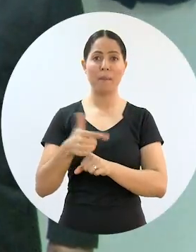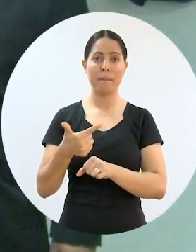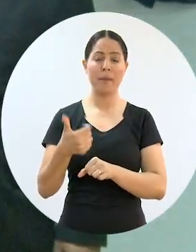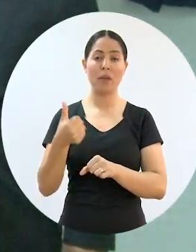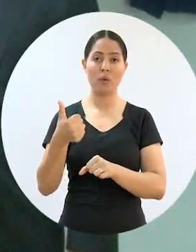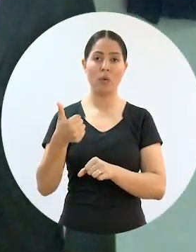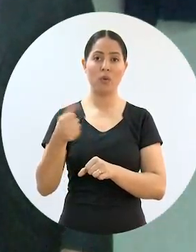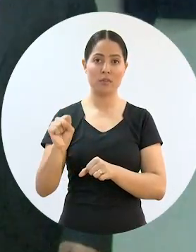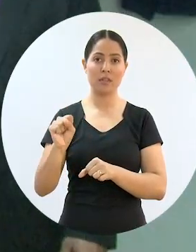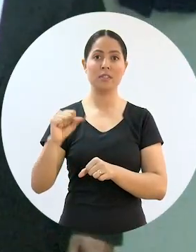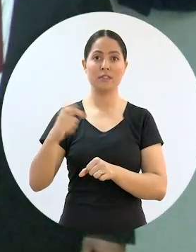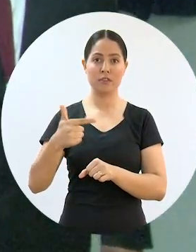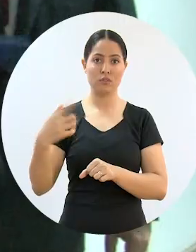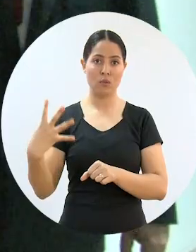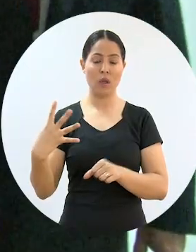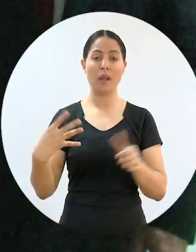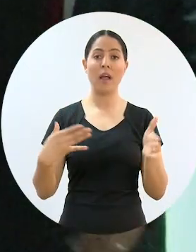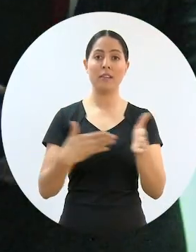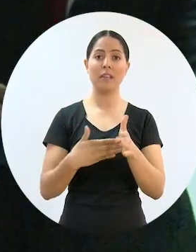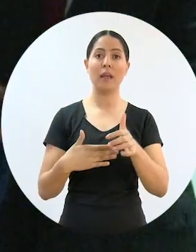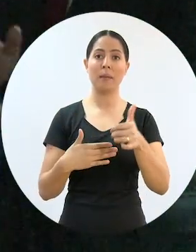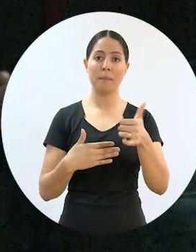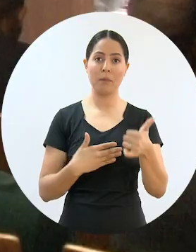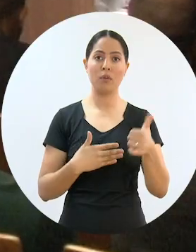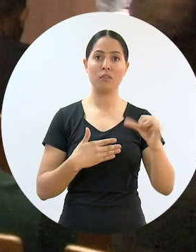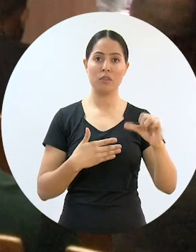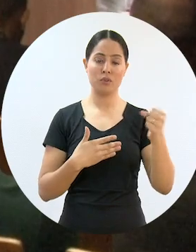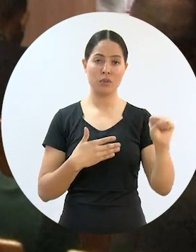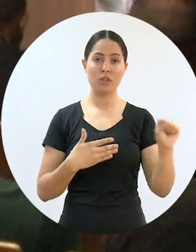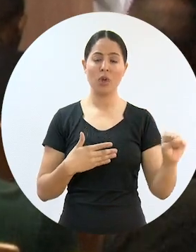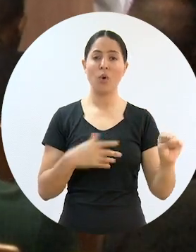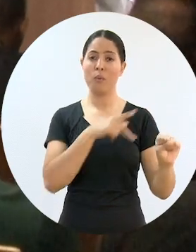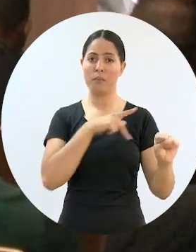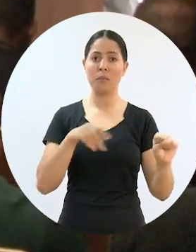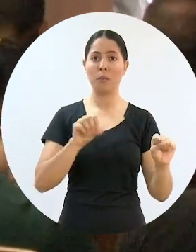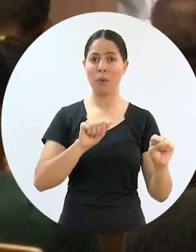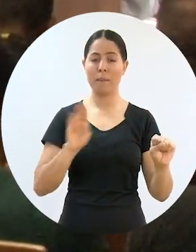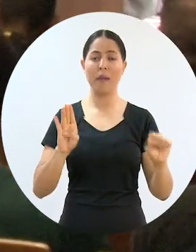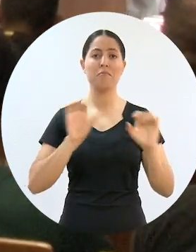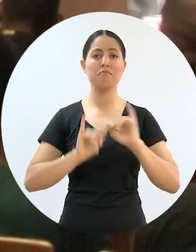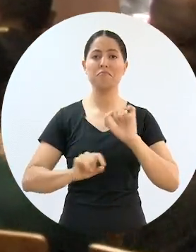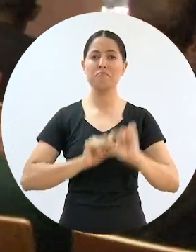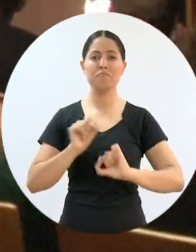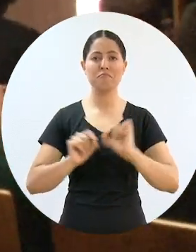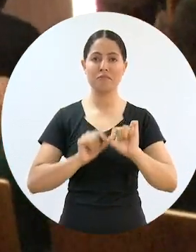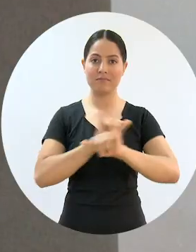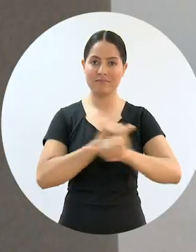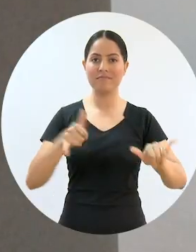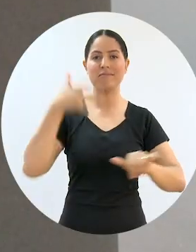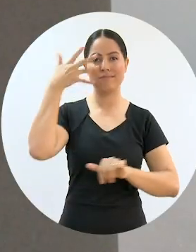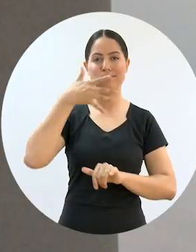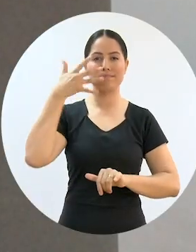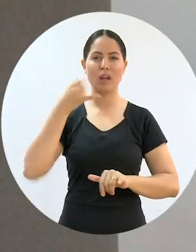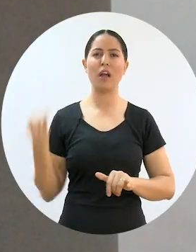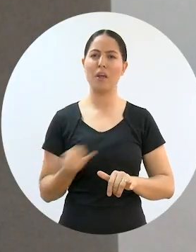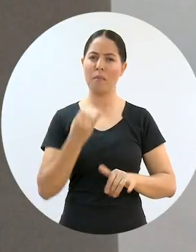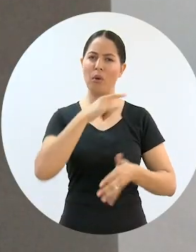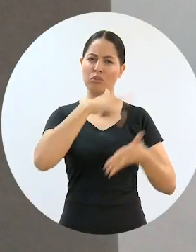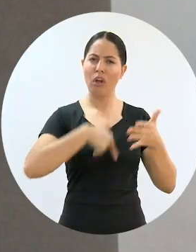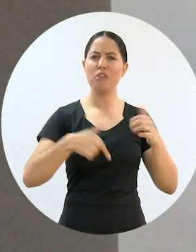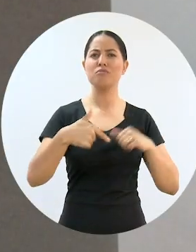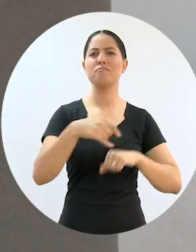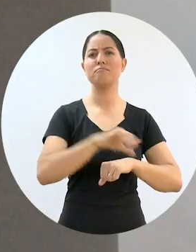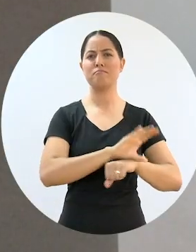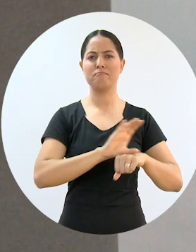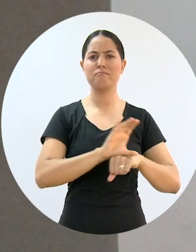de 1824 a 1988. O presidente da OAB palestrou aos participantes sobre a Carta Magna